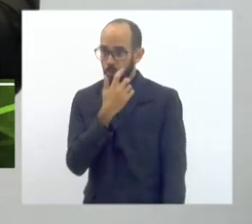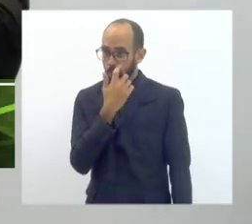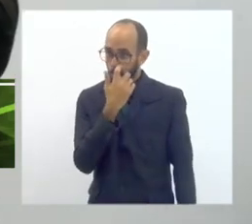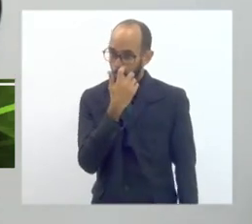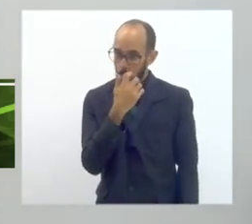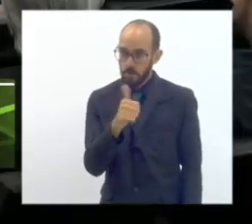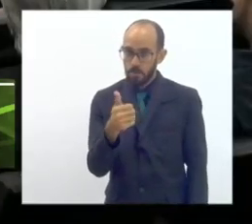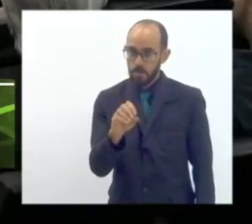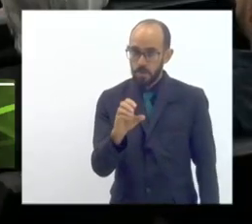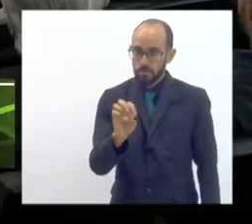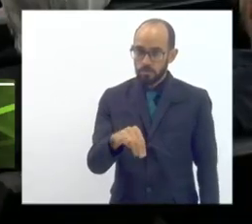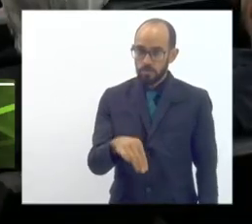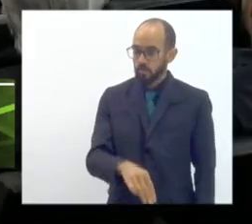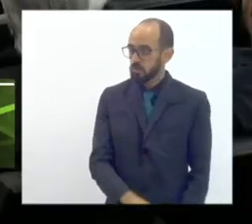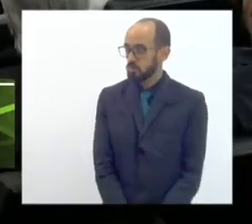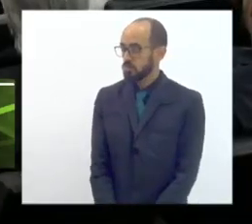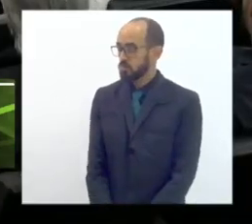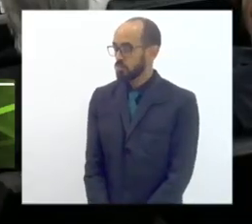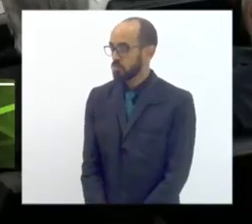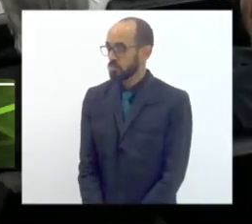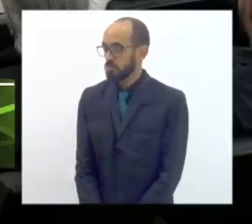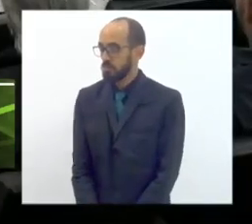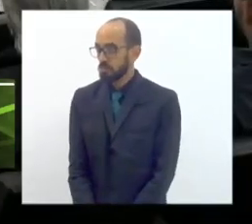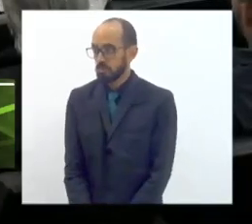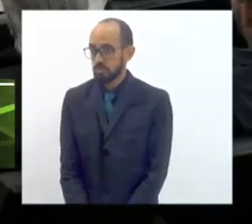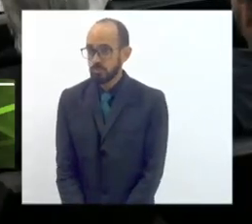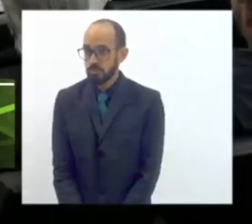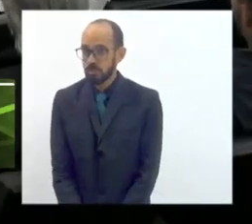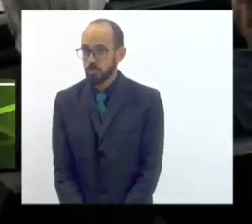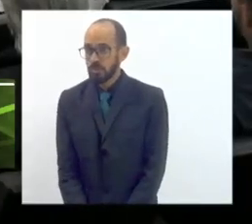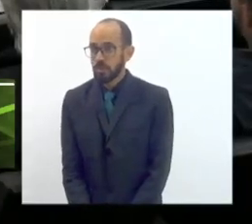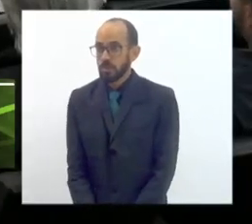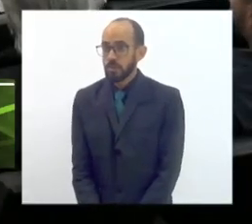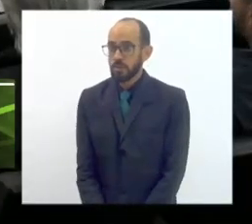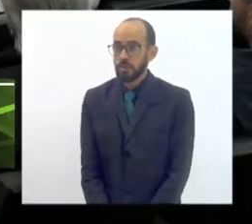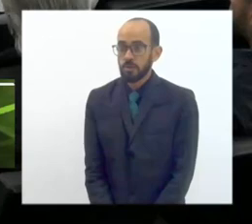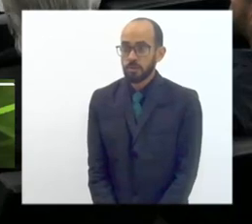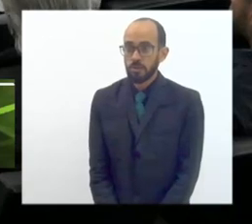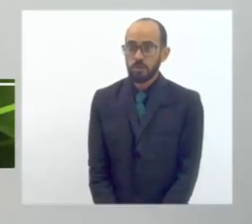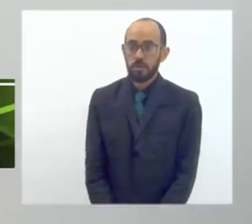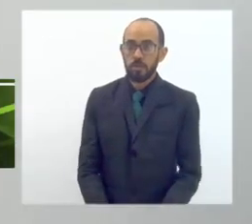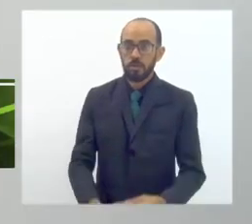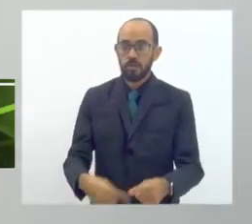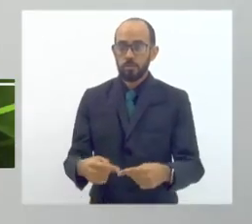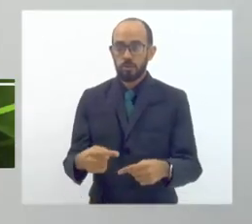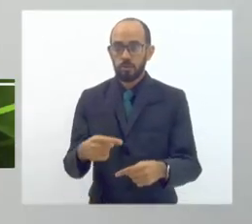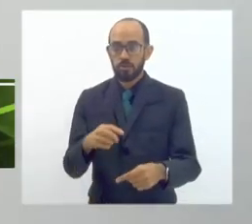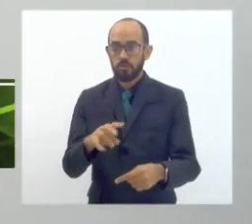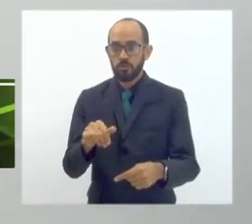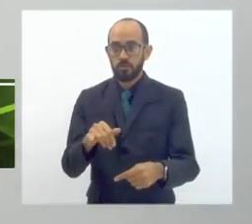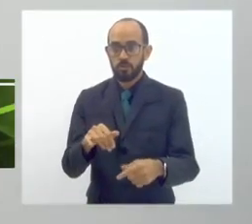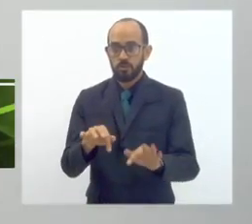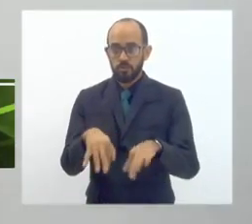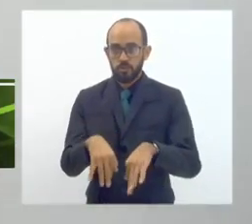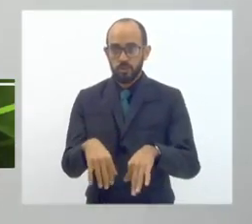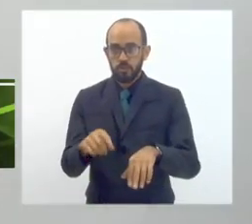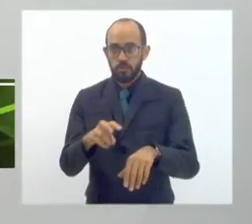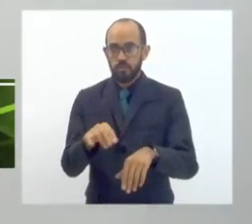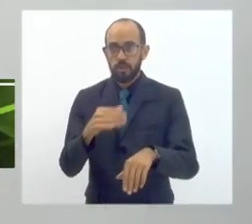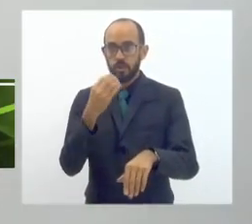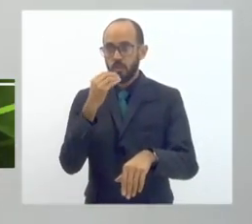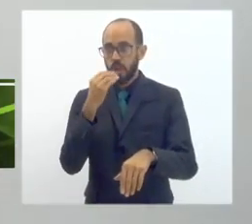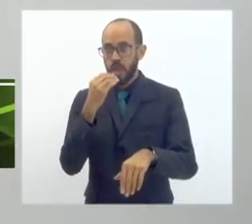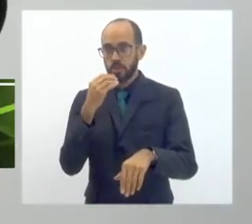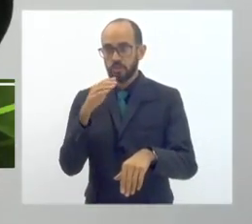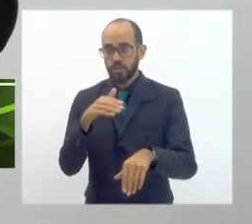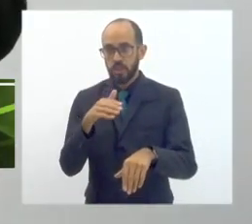10 minutos. Lembrando que, após o fechamento, nós vamos oferecer um brunch aqui à esquerda, no final,